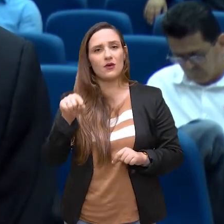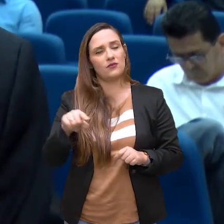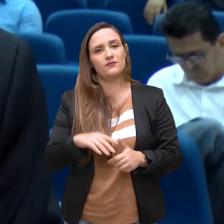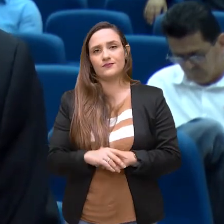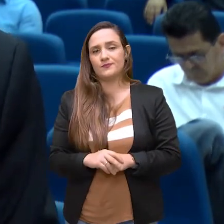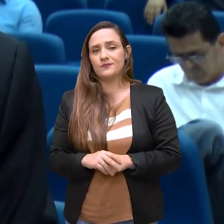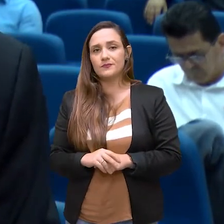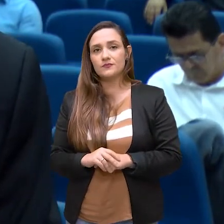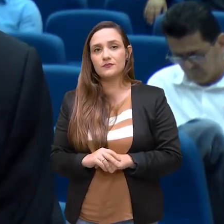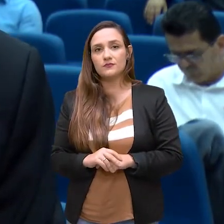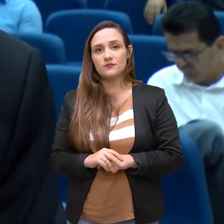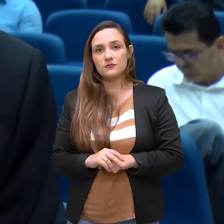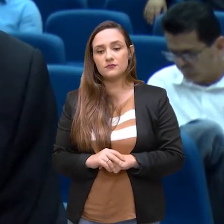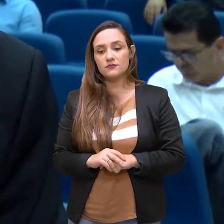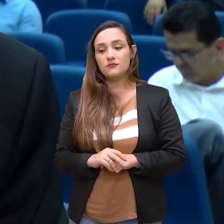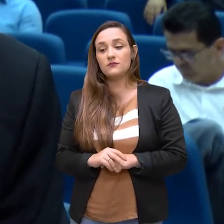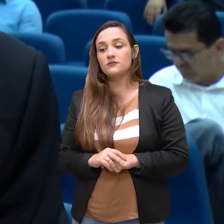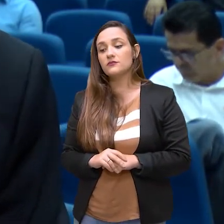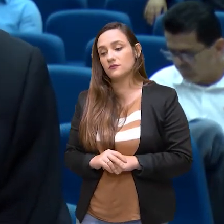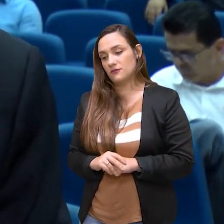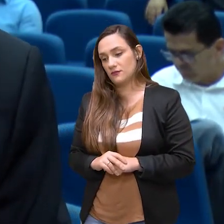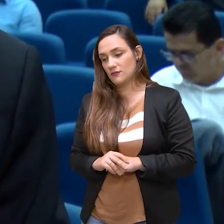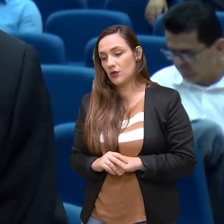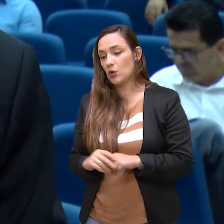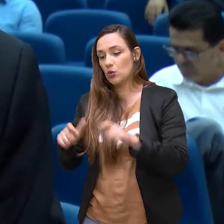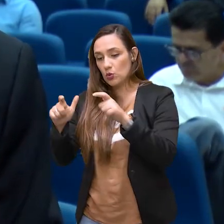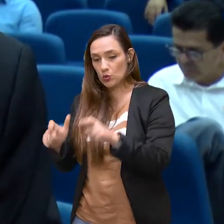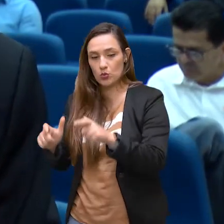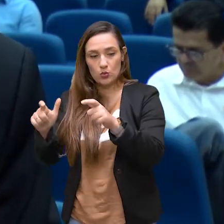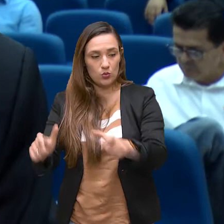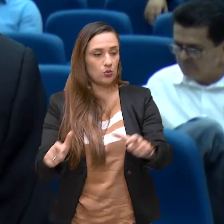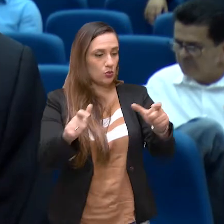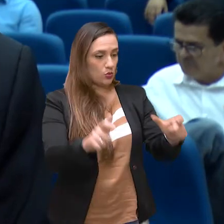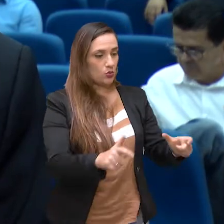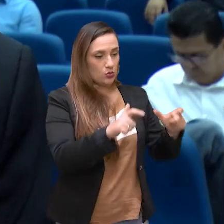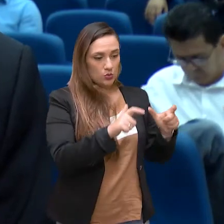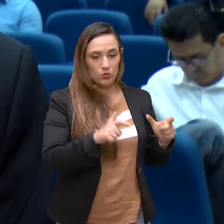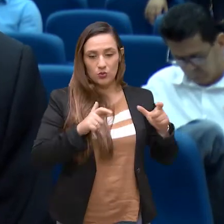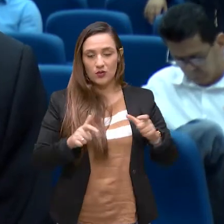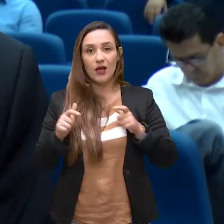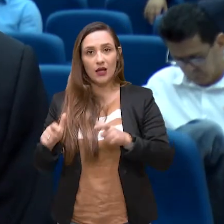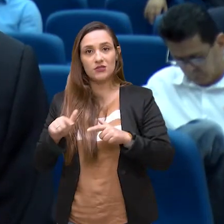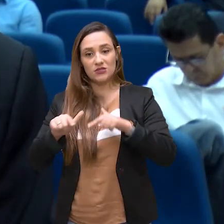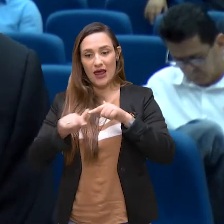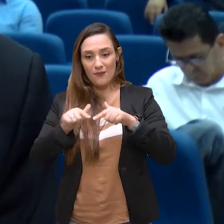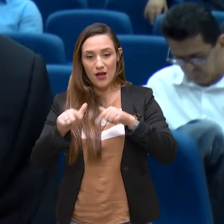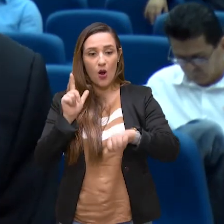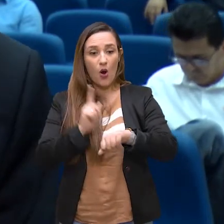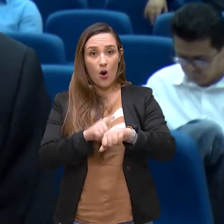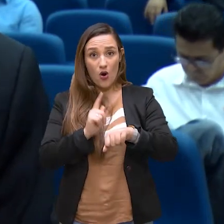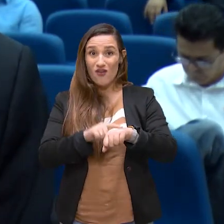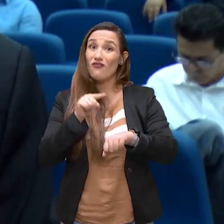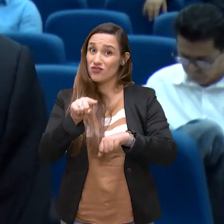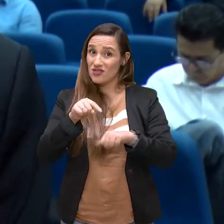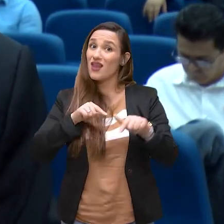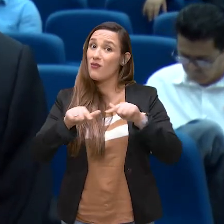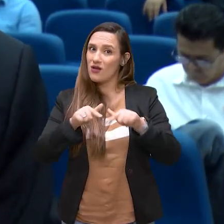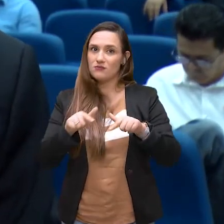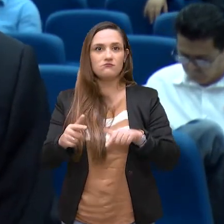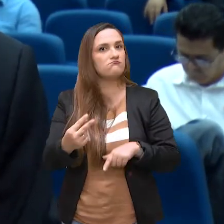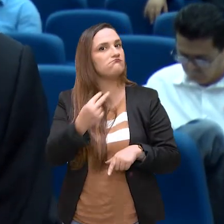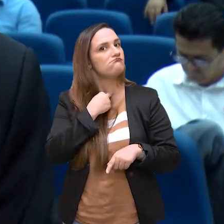que dentro dos estabelecimentos oficiais, dentro dos locais de trabalho e nos horários de